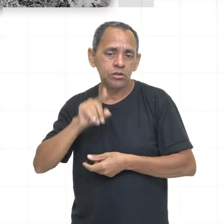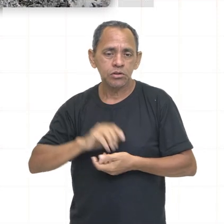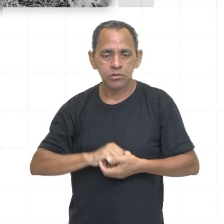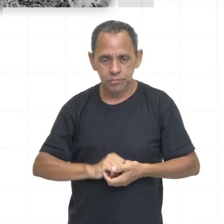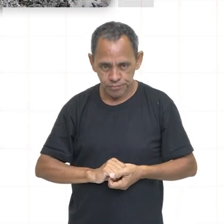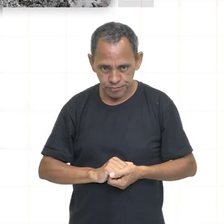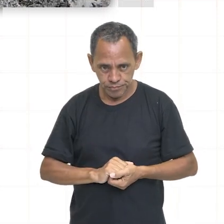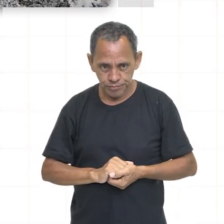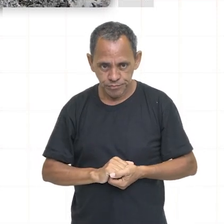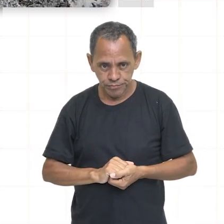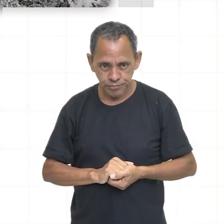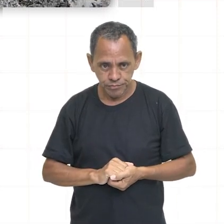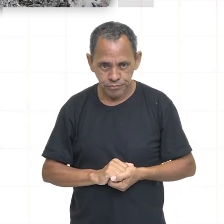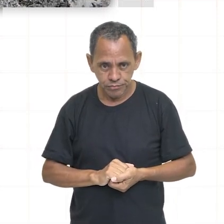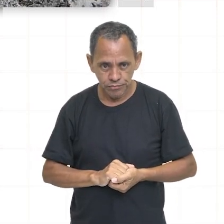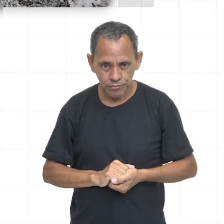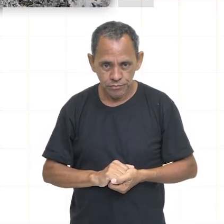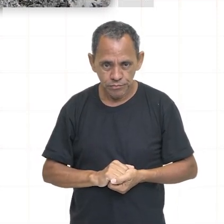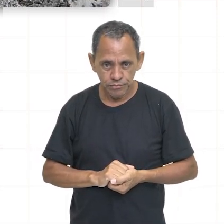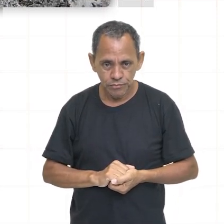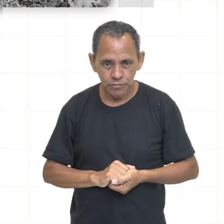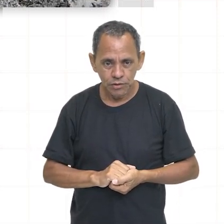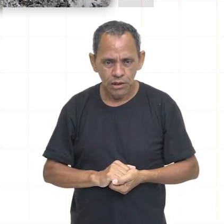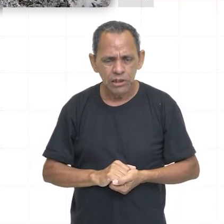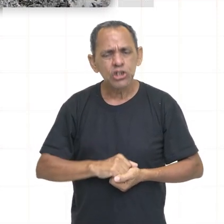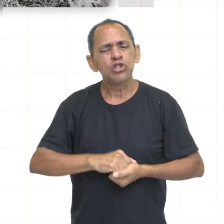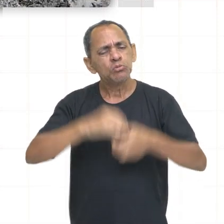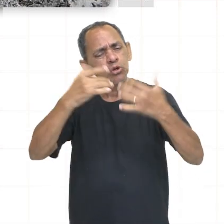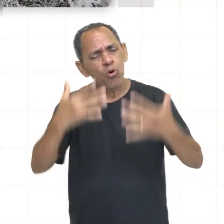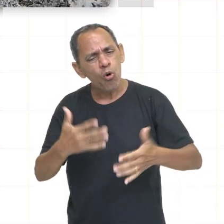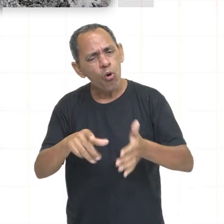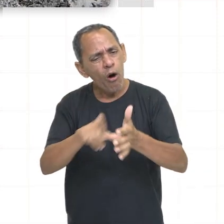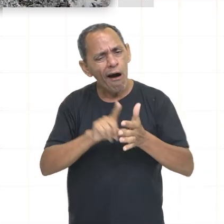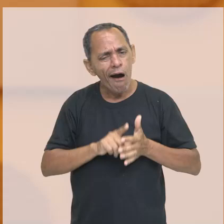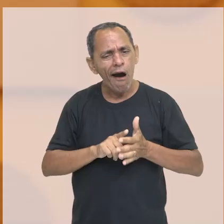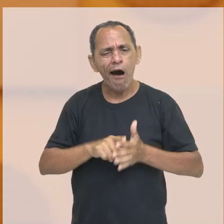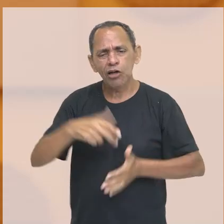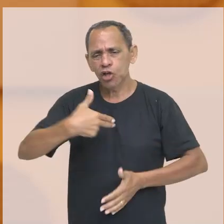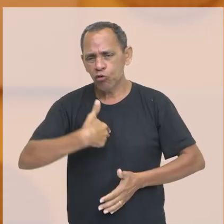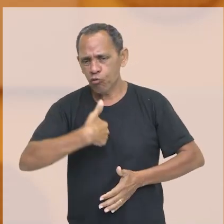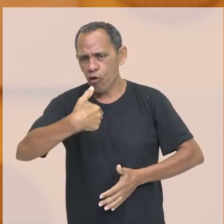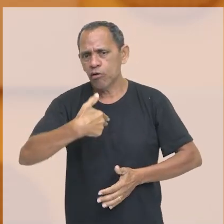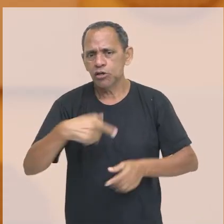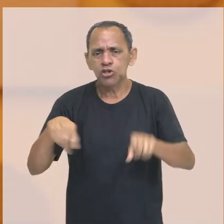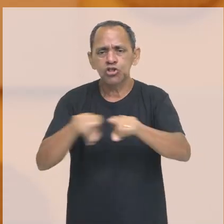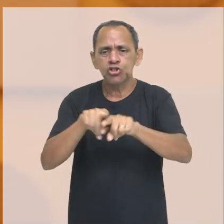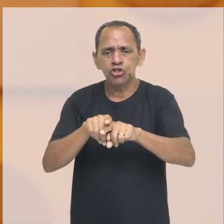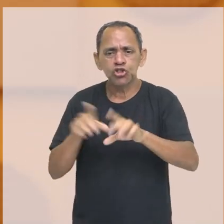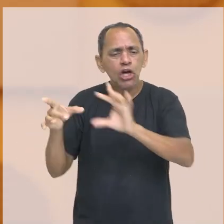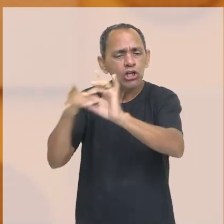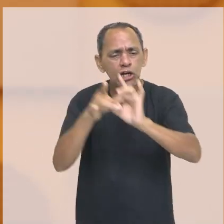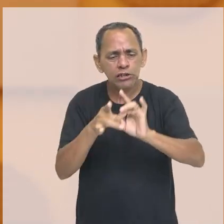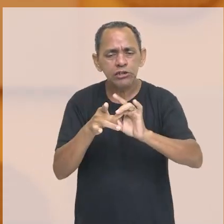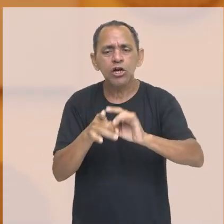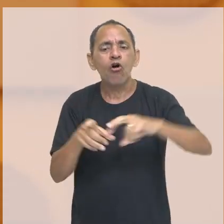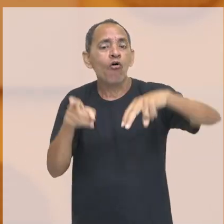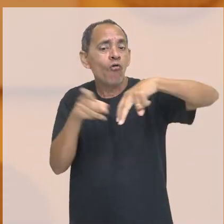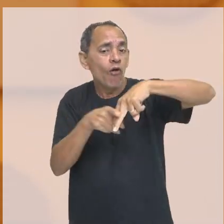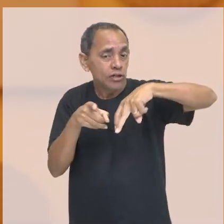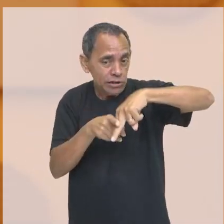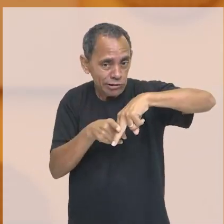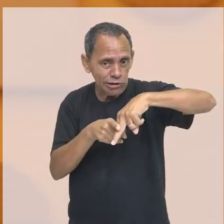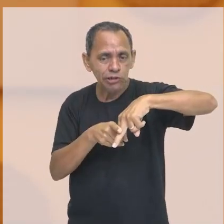agora me pegou, professor. O senhor falou agora há pouco que o Getúlio Vargas tinha concepções ligadas ao fascismo e ao